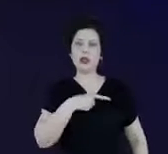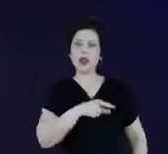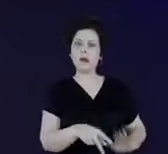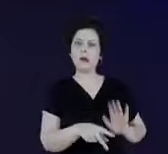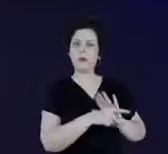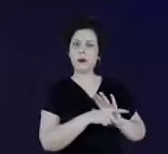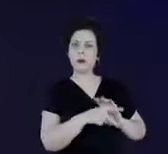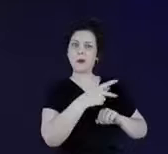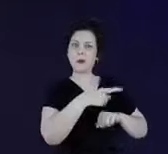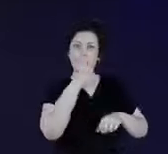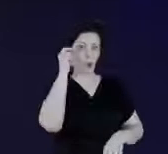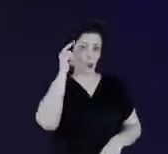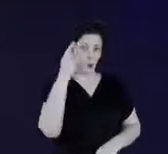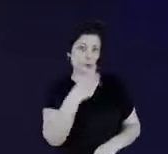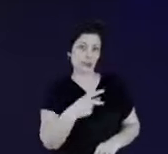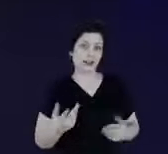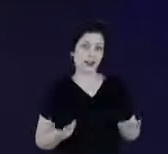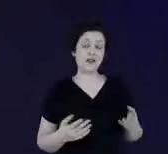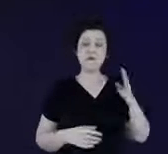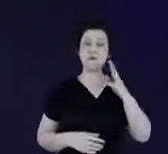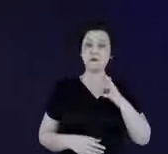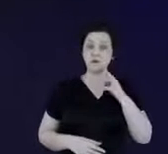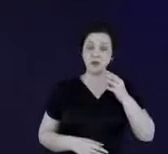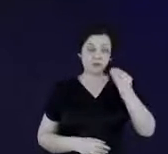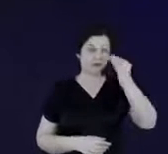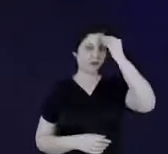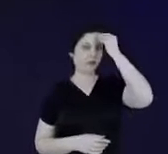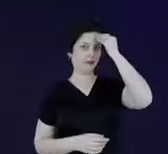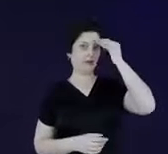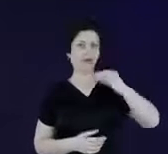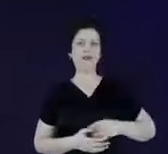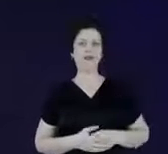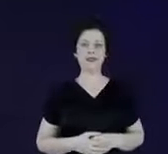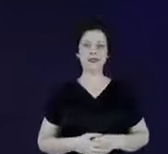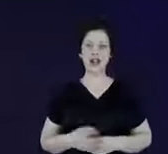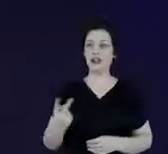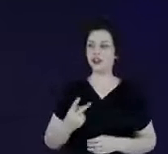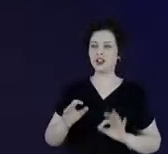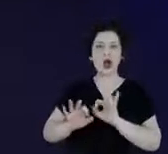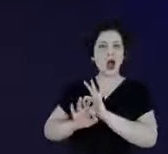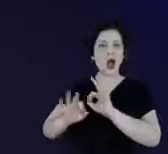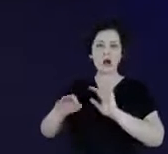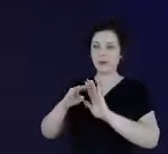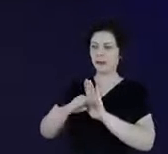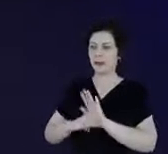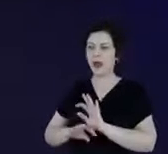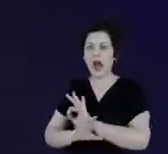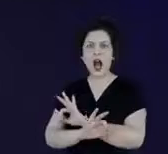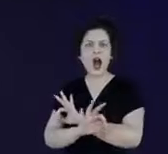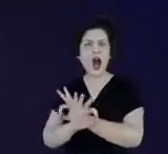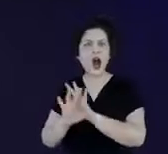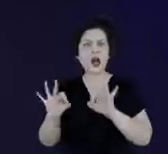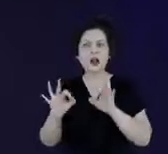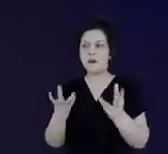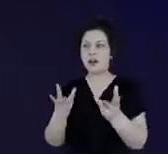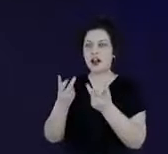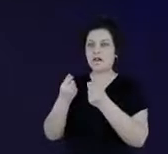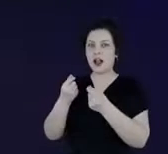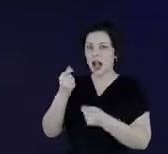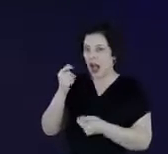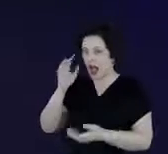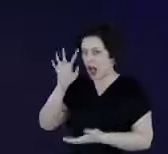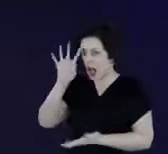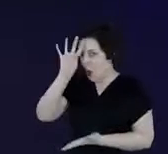do planejamento foi muito legal é uma levantar a gente é muito bom de fazer plano nossos planos são Fantasy agora